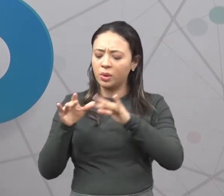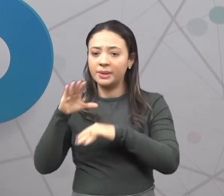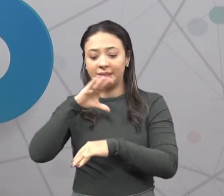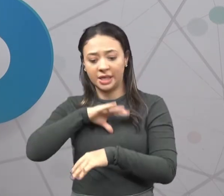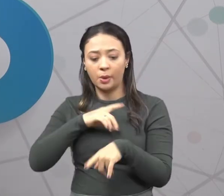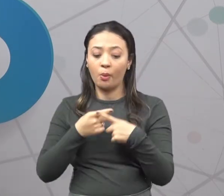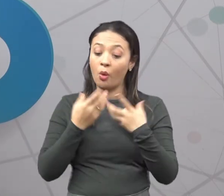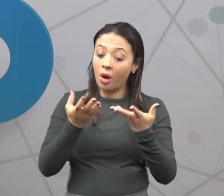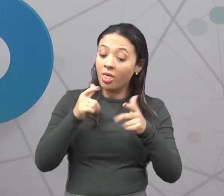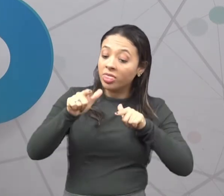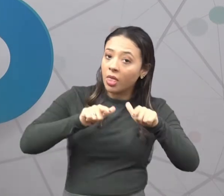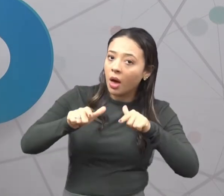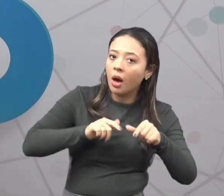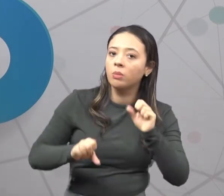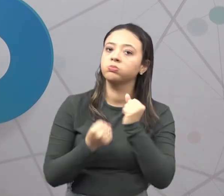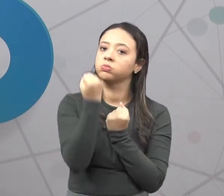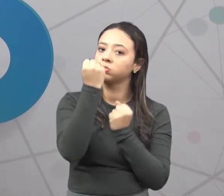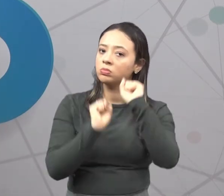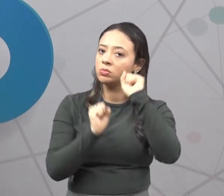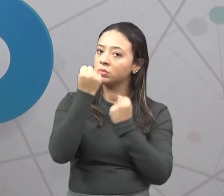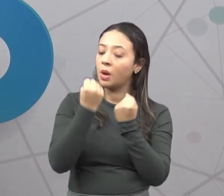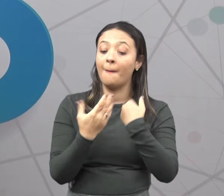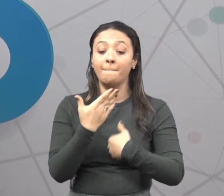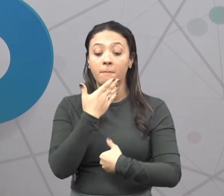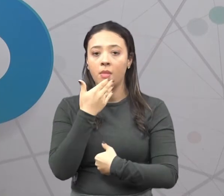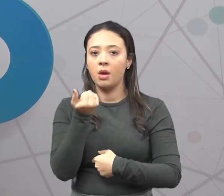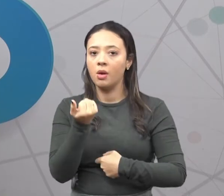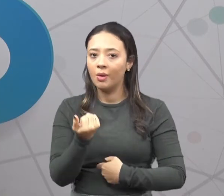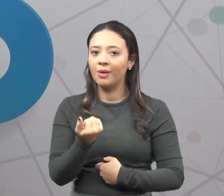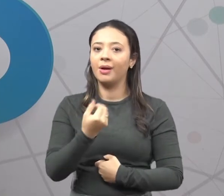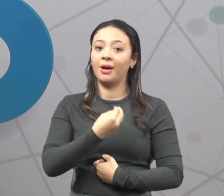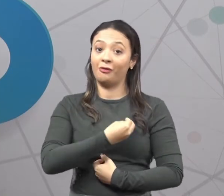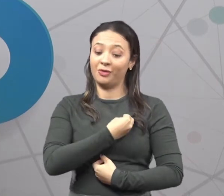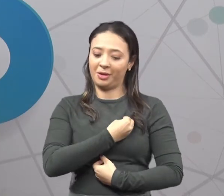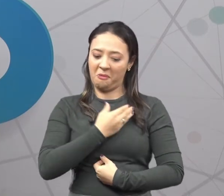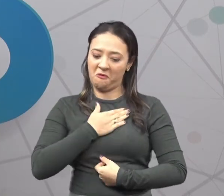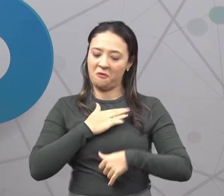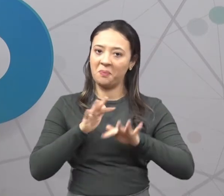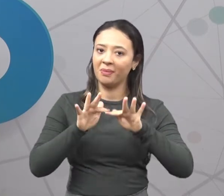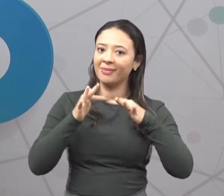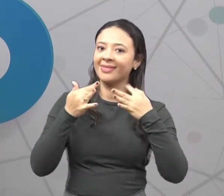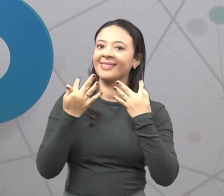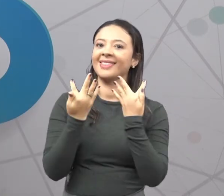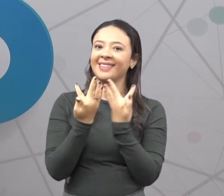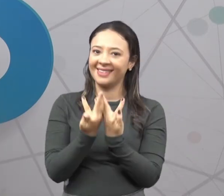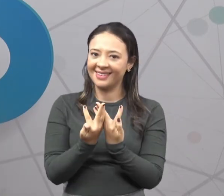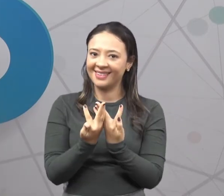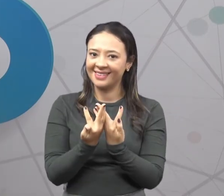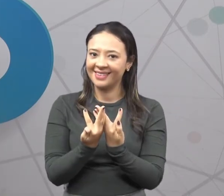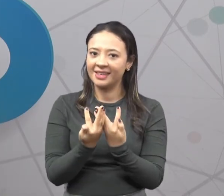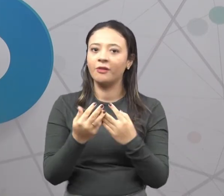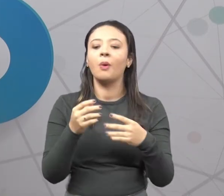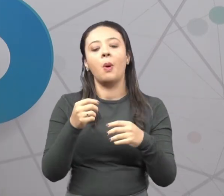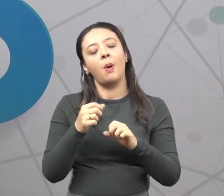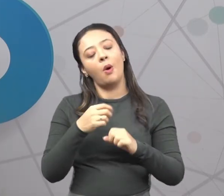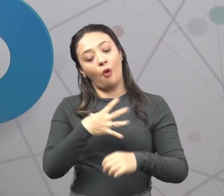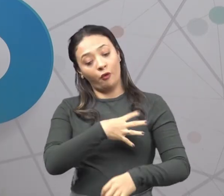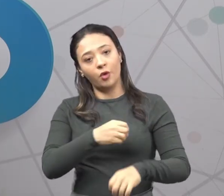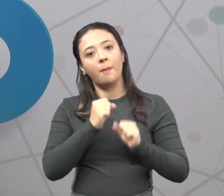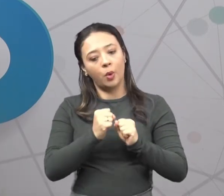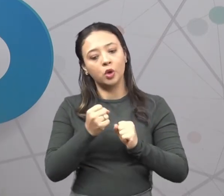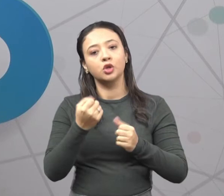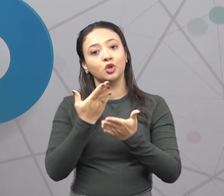trabalhar nas indústrias, vou melhorar a vida dos meus filhos vão estudar, vão